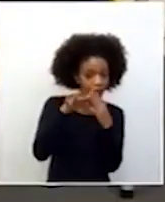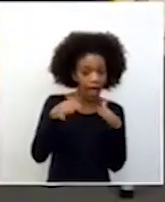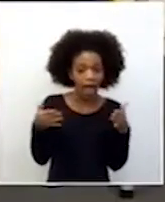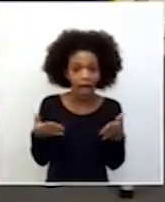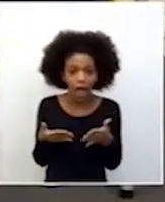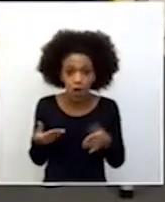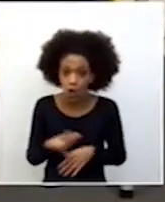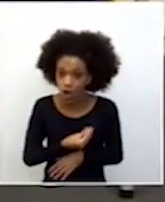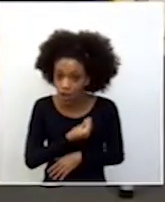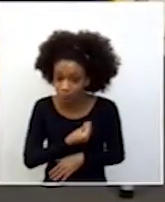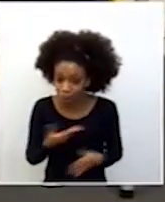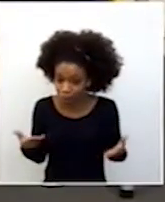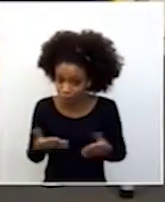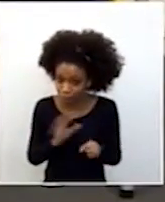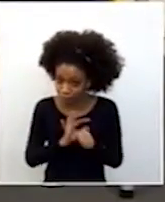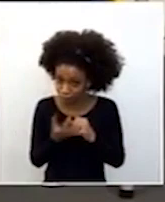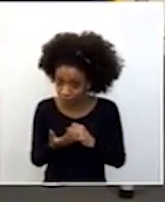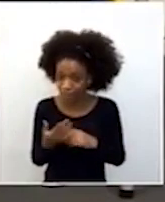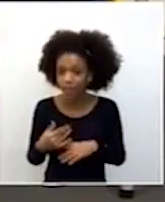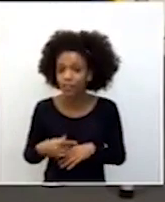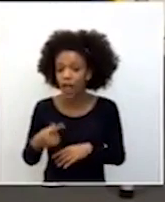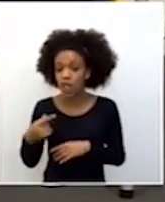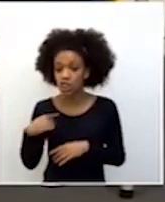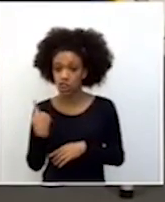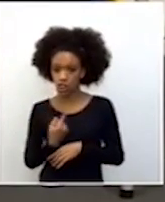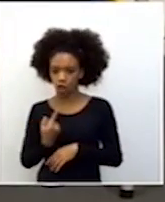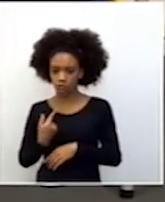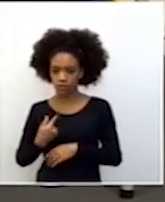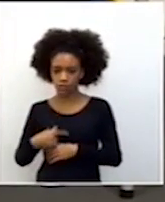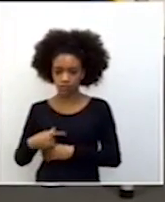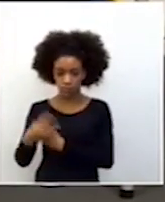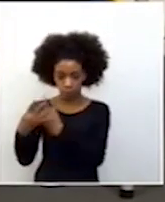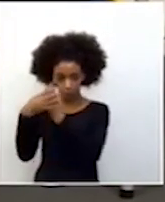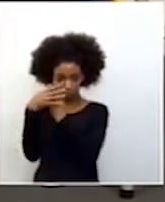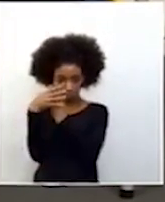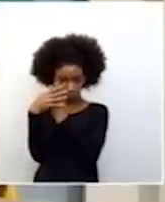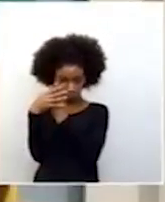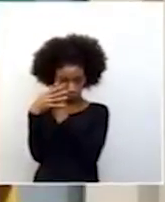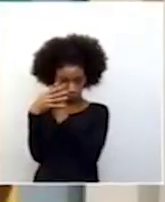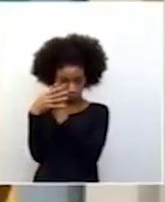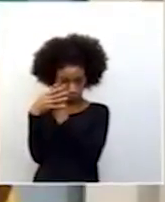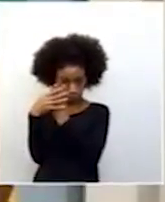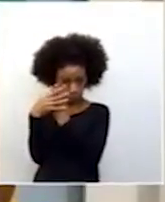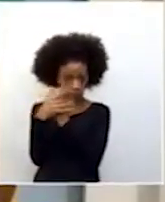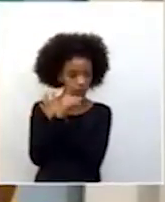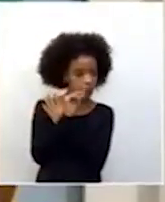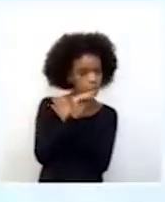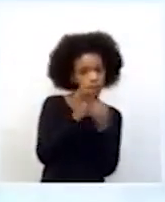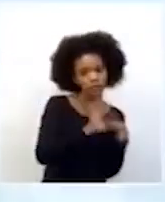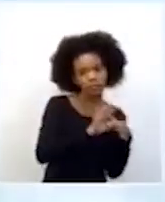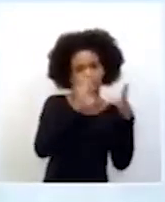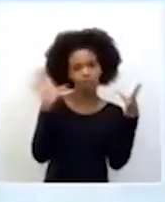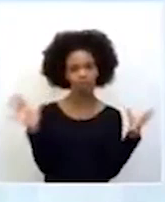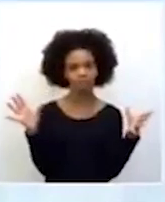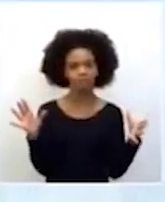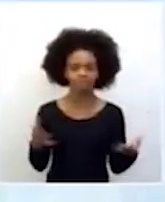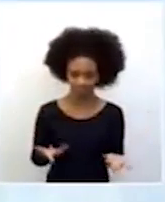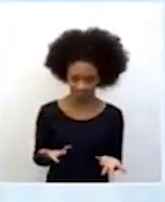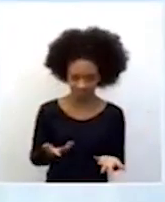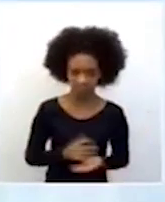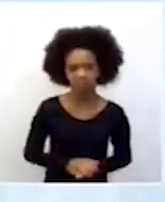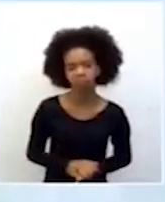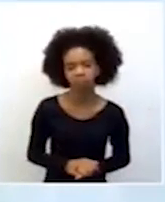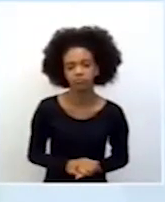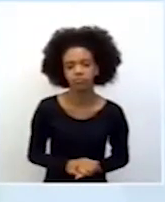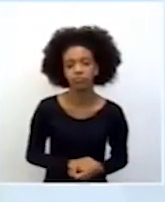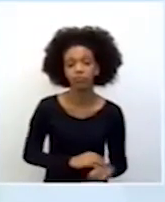pássaros, né? Pois é. Então, bora lá, a gente vai começar aqui com o estudo de várias características. Tudo bem? Bora lá. Sim. A